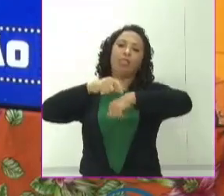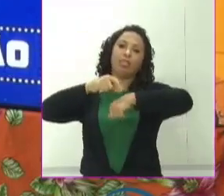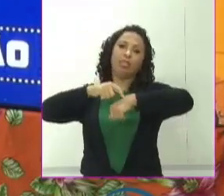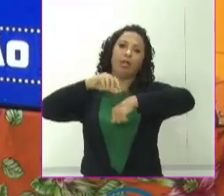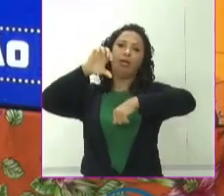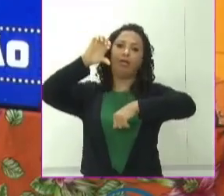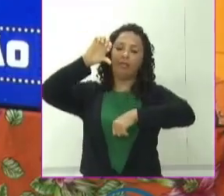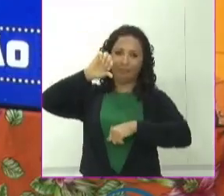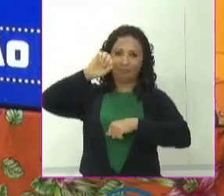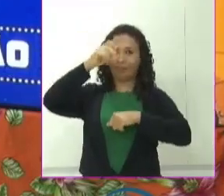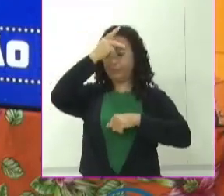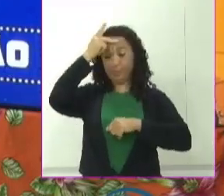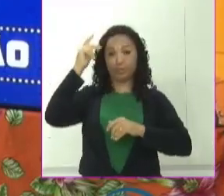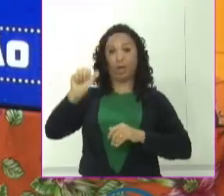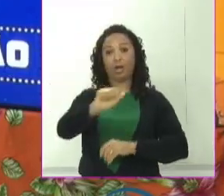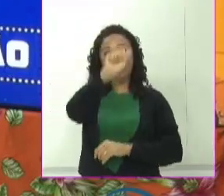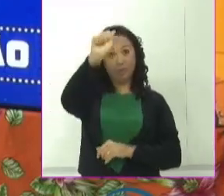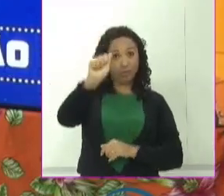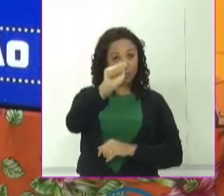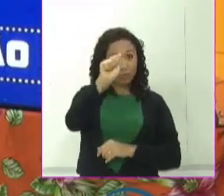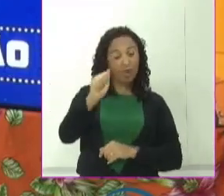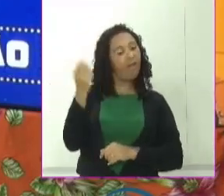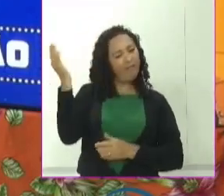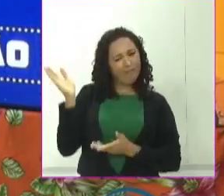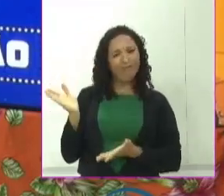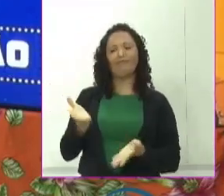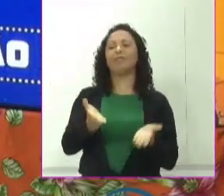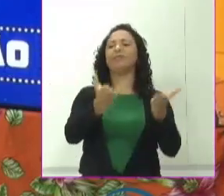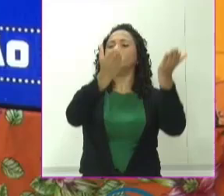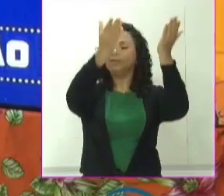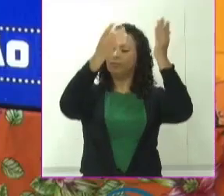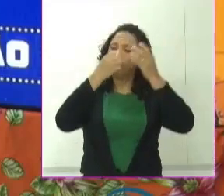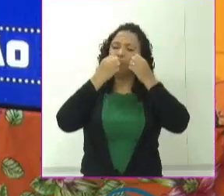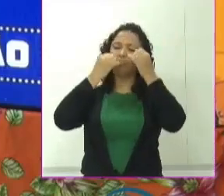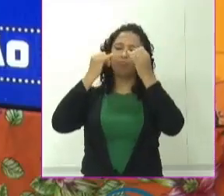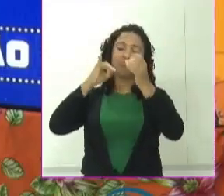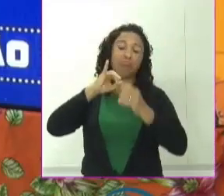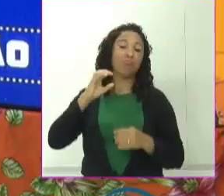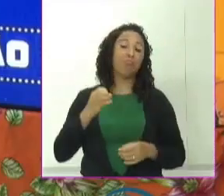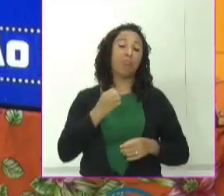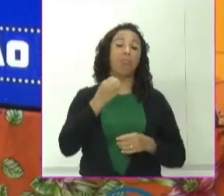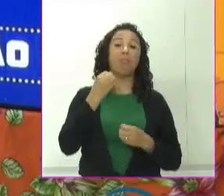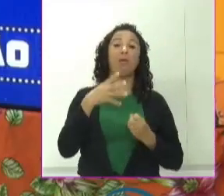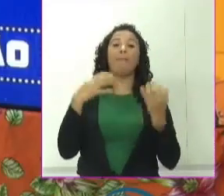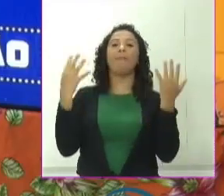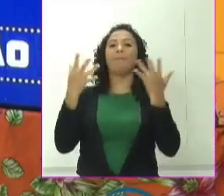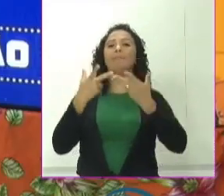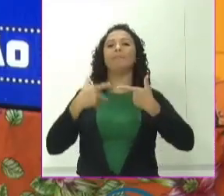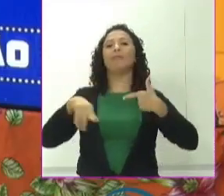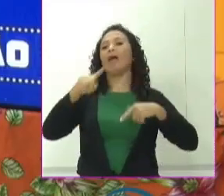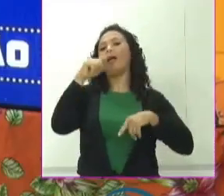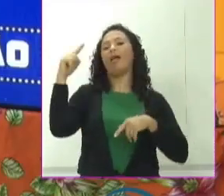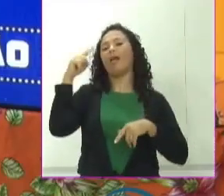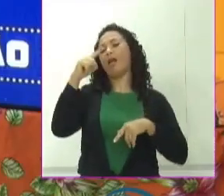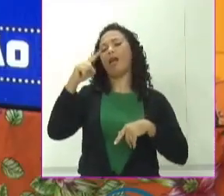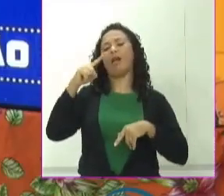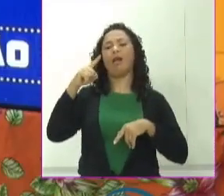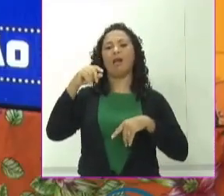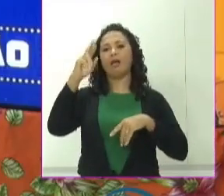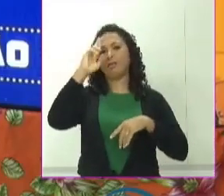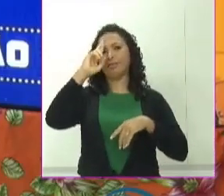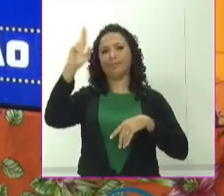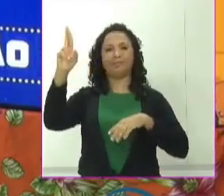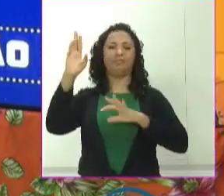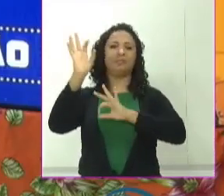os associados, você que é sócio do Yacht, vá para lá, porque vai valer a pena. Eu estou aqui mandando um abraço para o nosso comodoro maravilhoso, está fazendo um